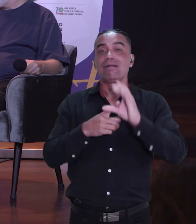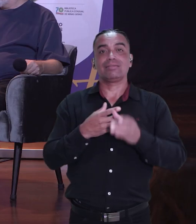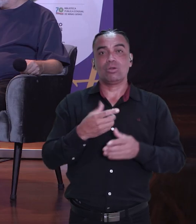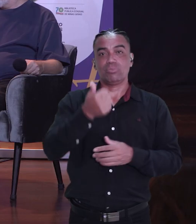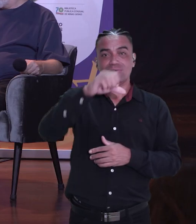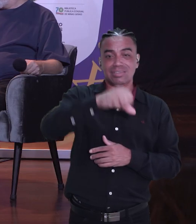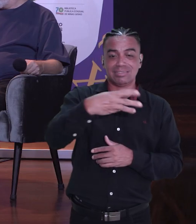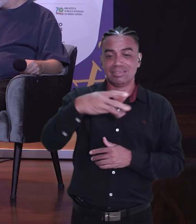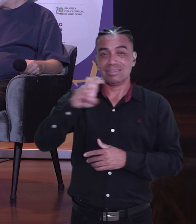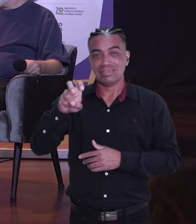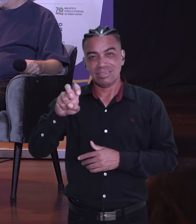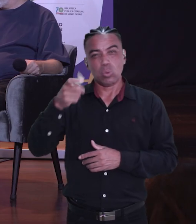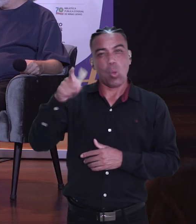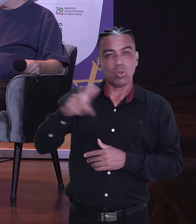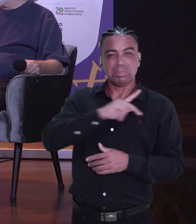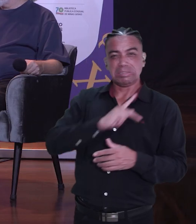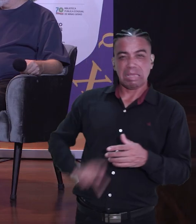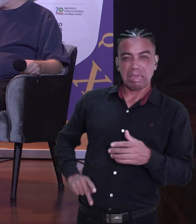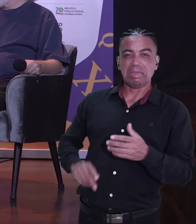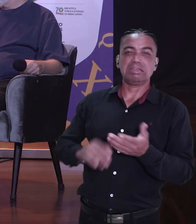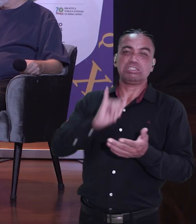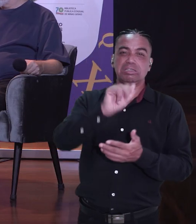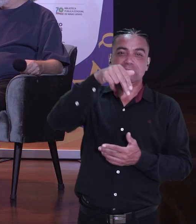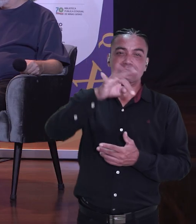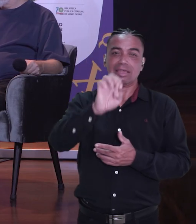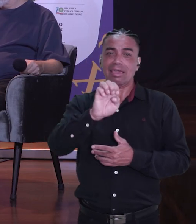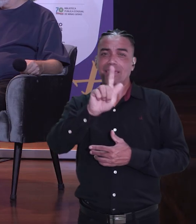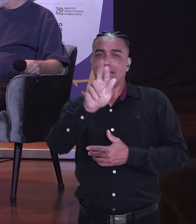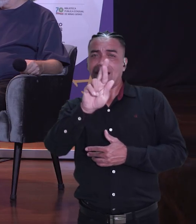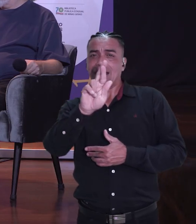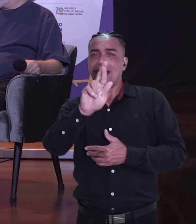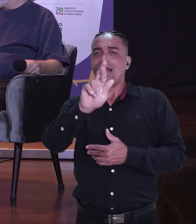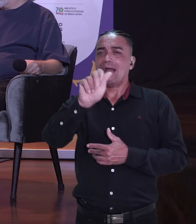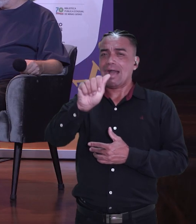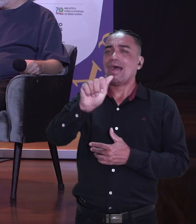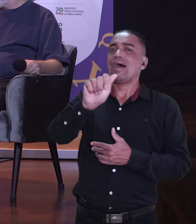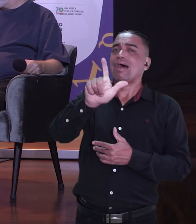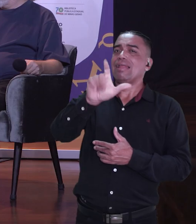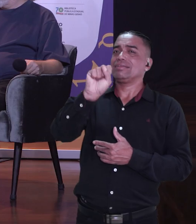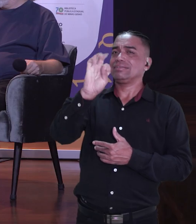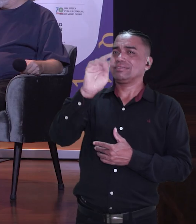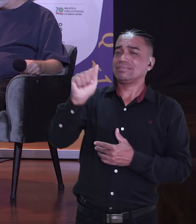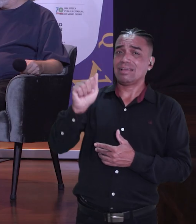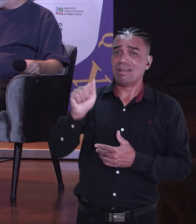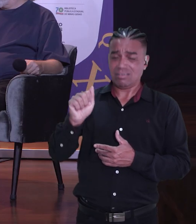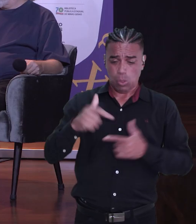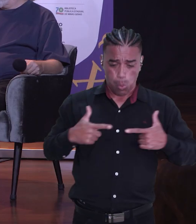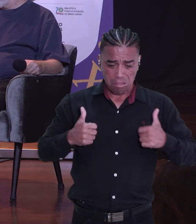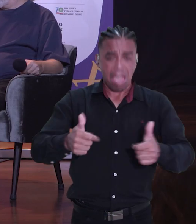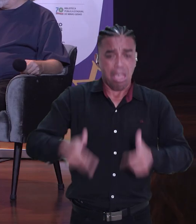comunista de 1935, né? O Putin integralista de 1938, né? A guerra entre eles, né? Uma guerra, sabe, física, né? Os caras